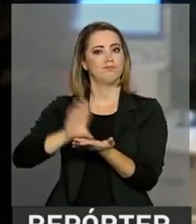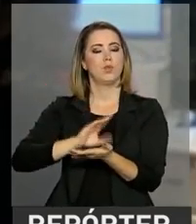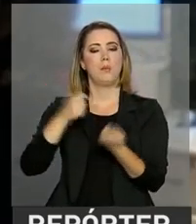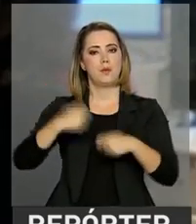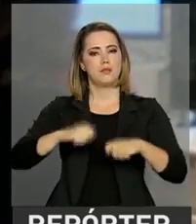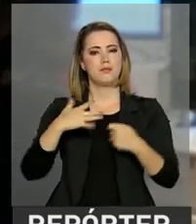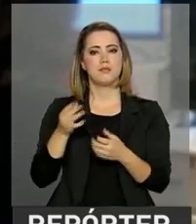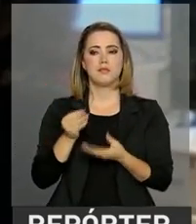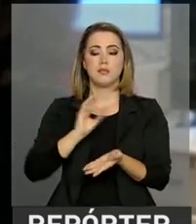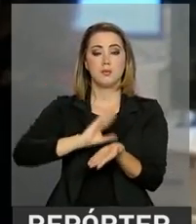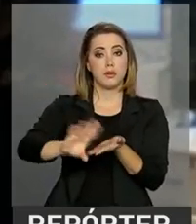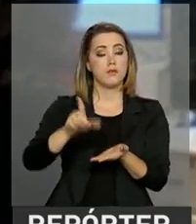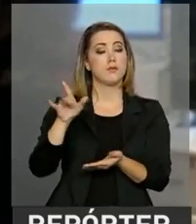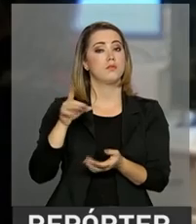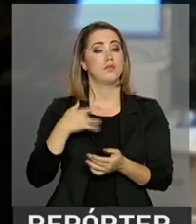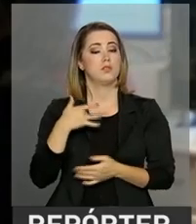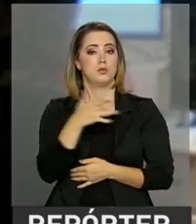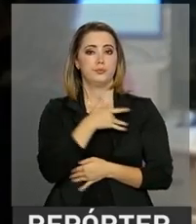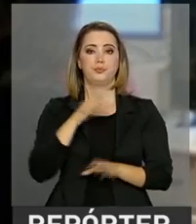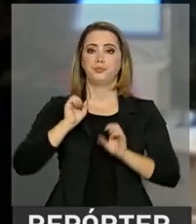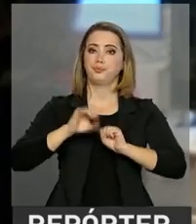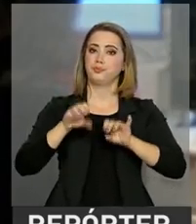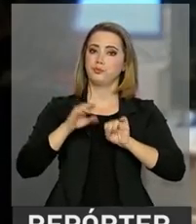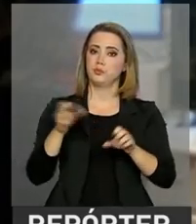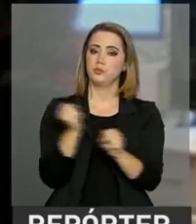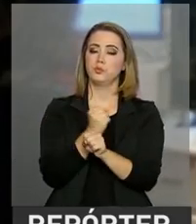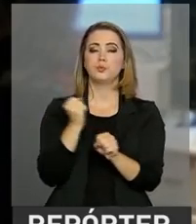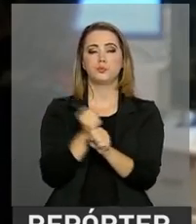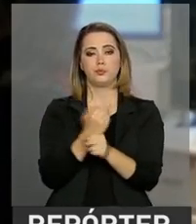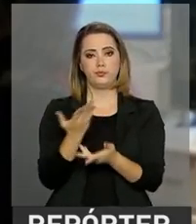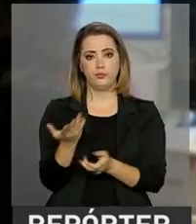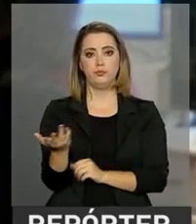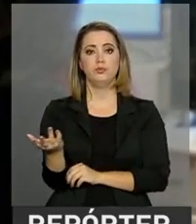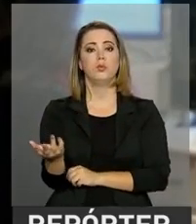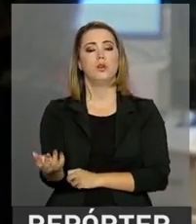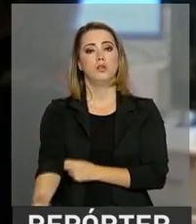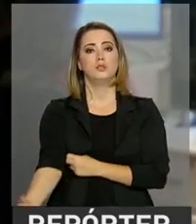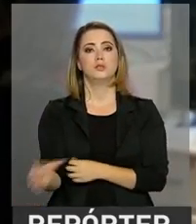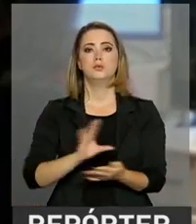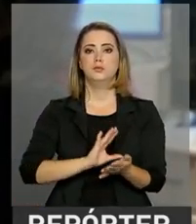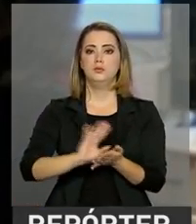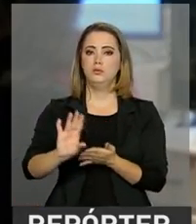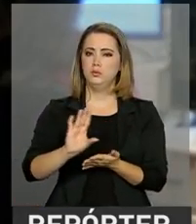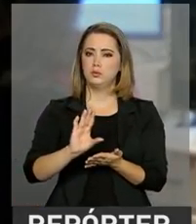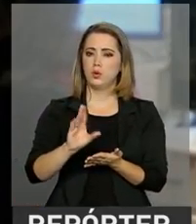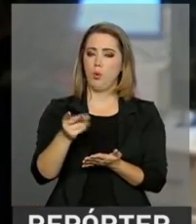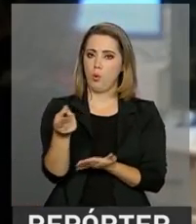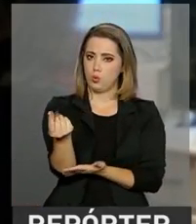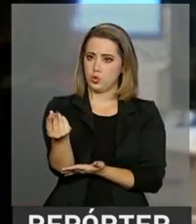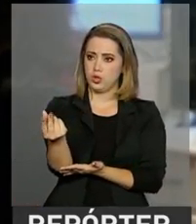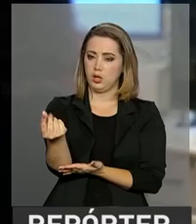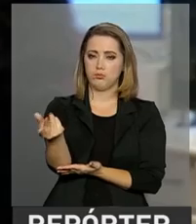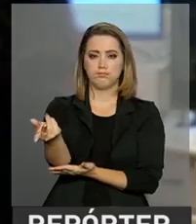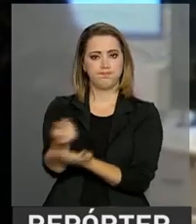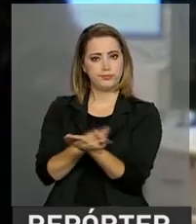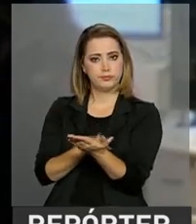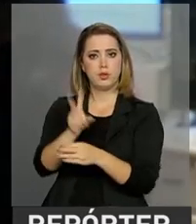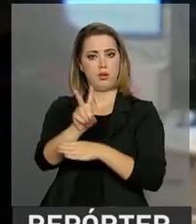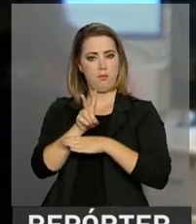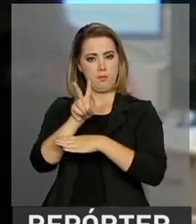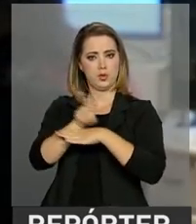em saúde educação e também infraestrutura por exemplo o investimento foi recorde em dezembro e ultrapassou